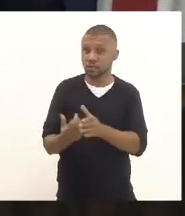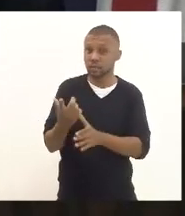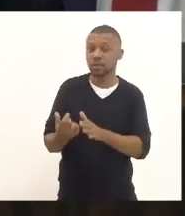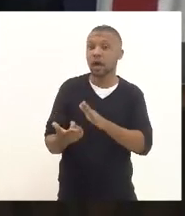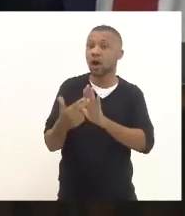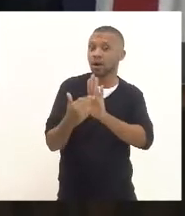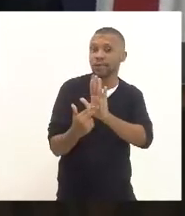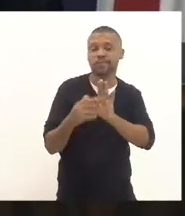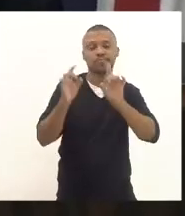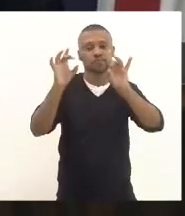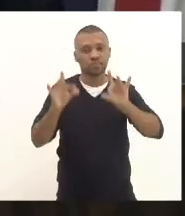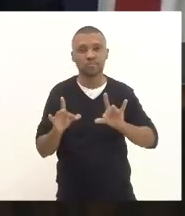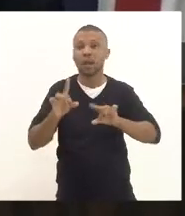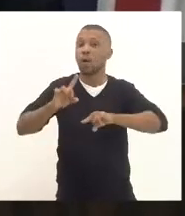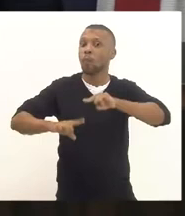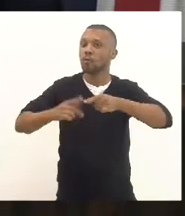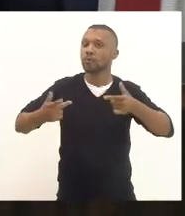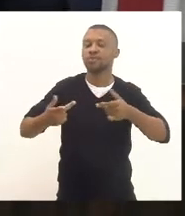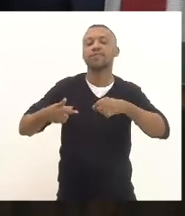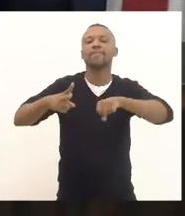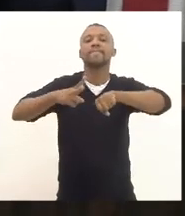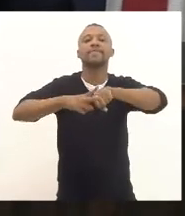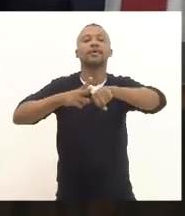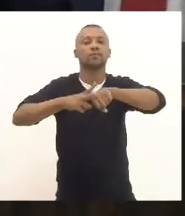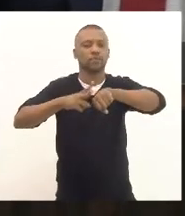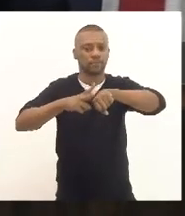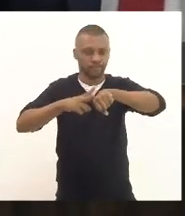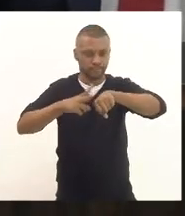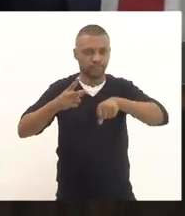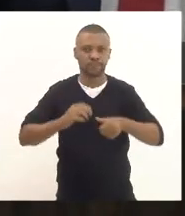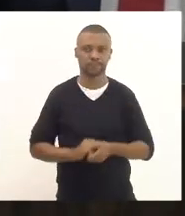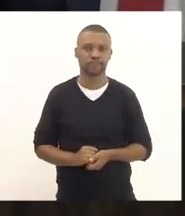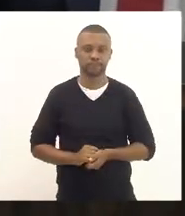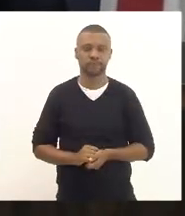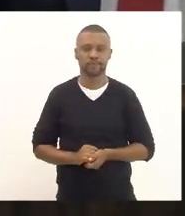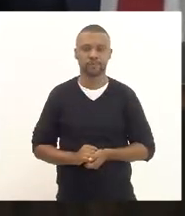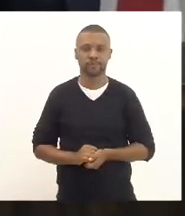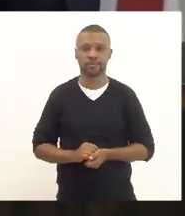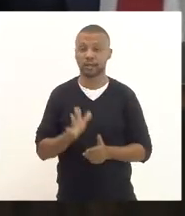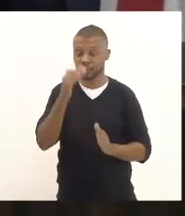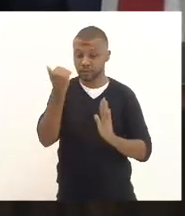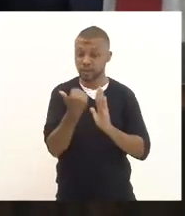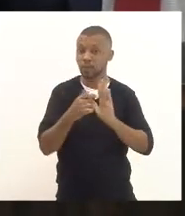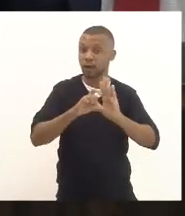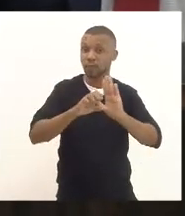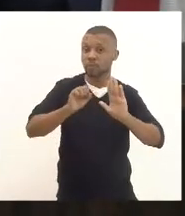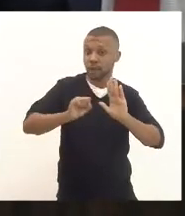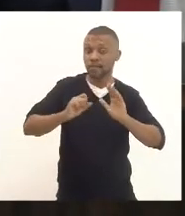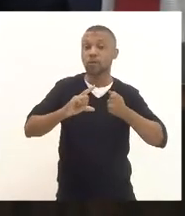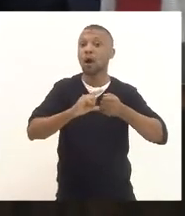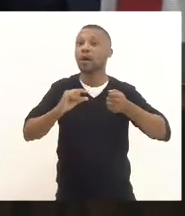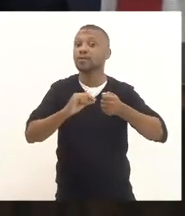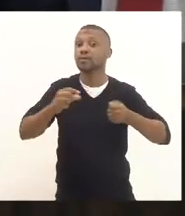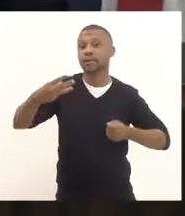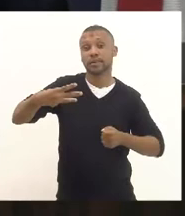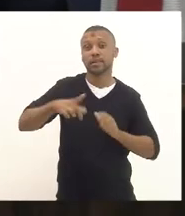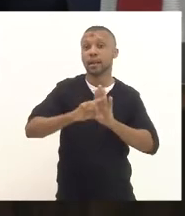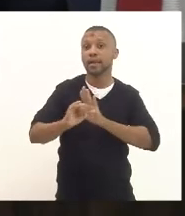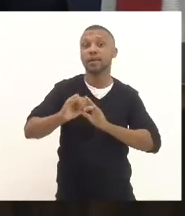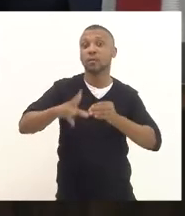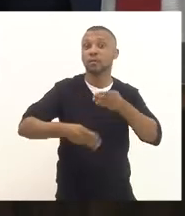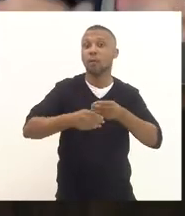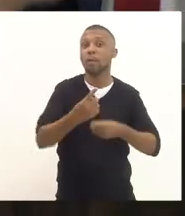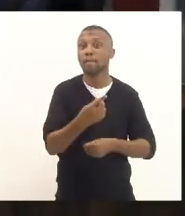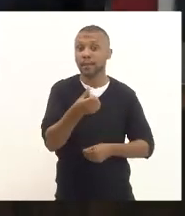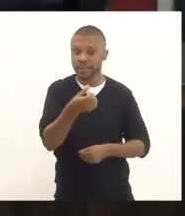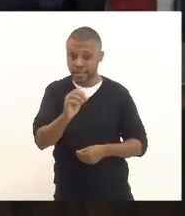o regime especial para produtos de vidro é com base no parágrafo 8º do artigo 3º da Lei Complementar 160